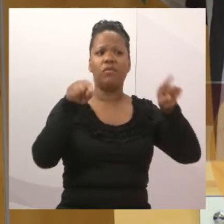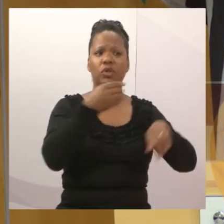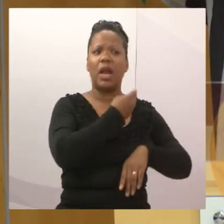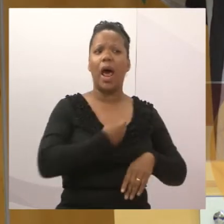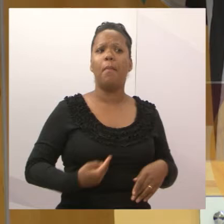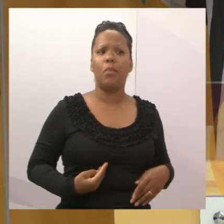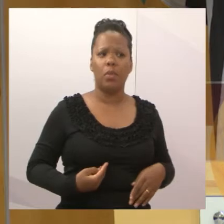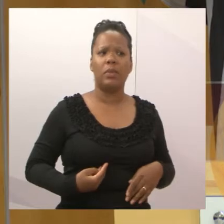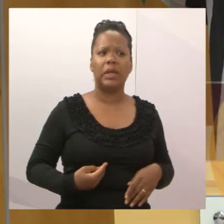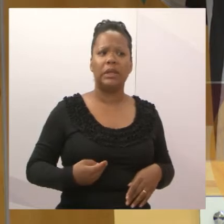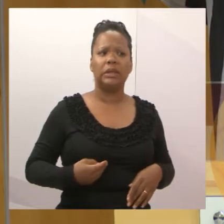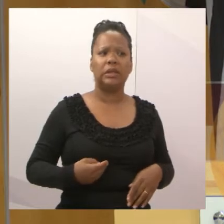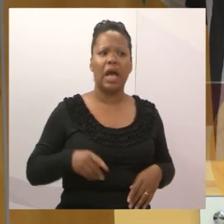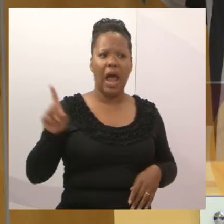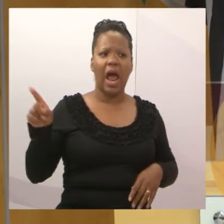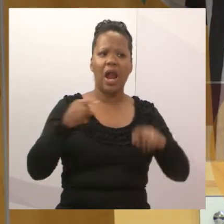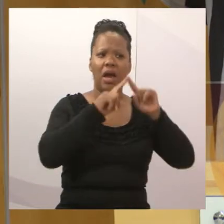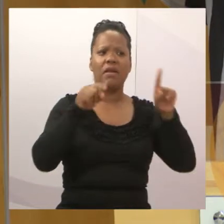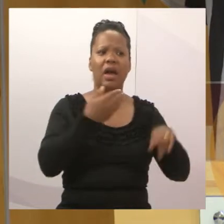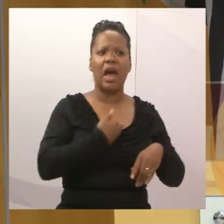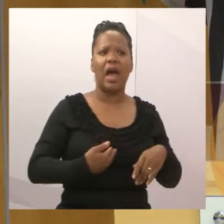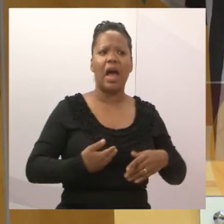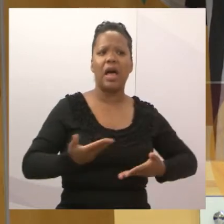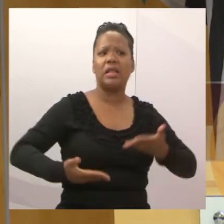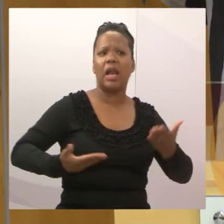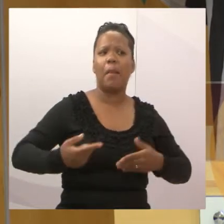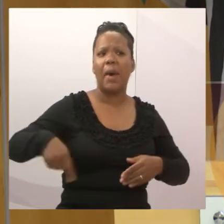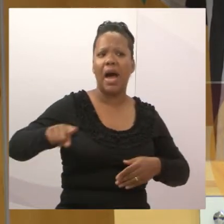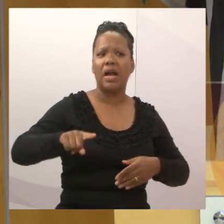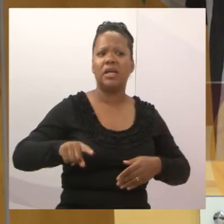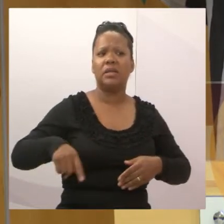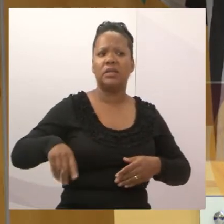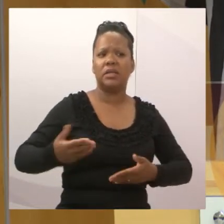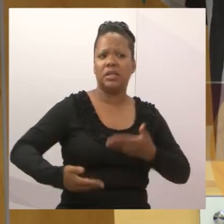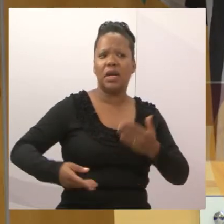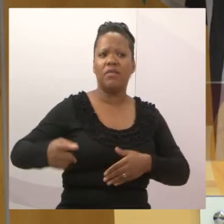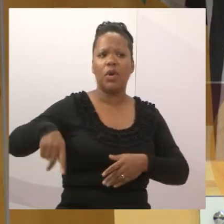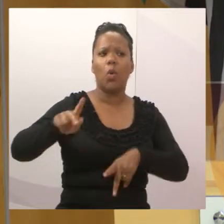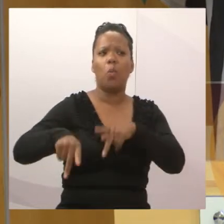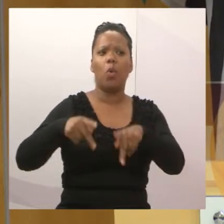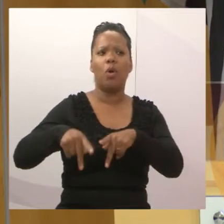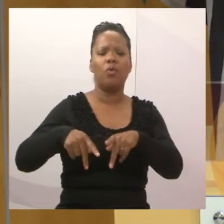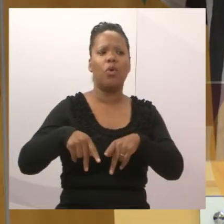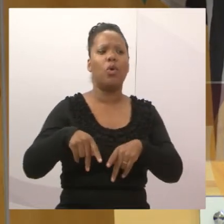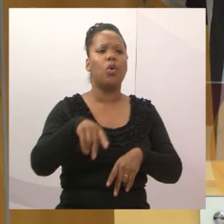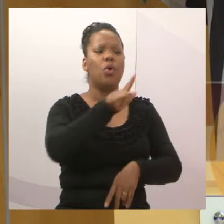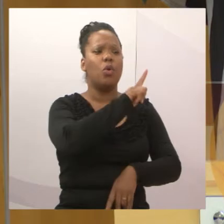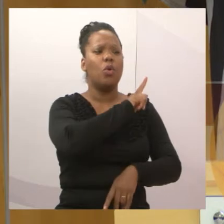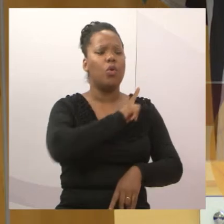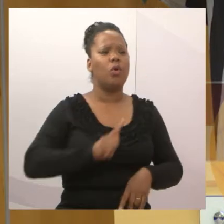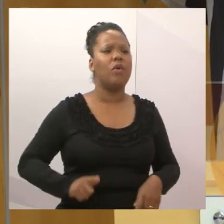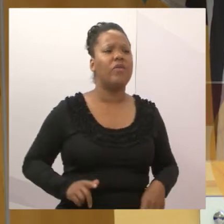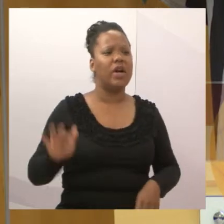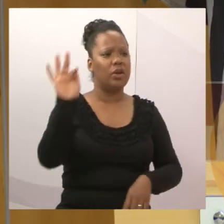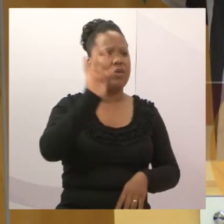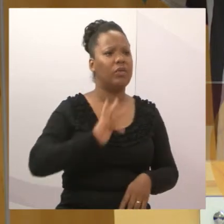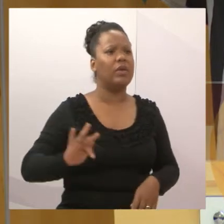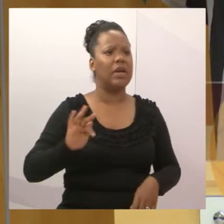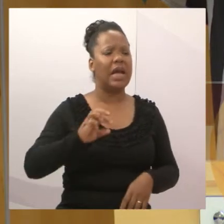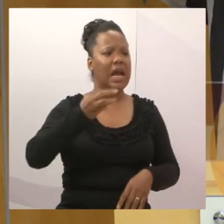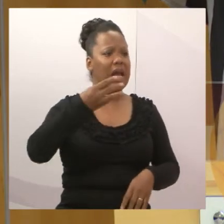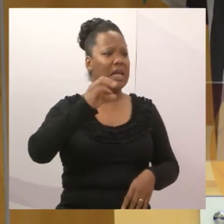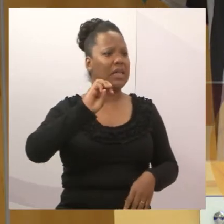pública. Ela é funcionária pública, ela é empregada do povo. E o governo federal deixou de repassar, Luiz Flávio,